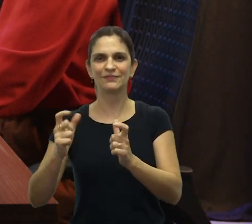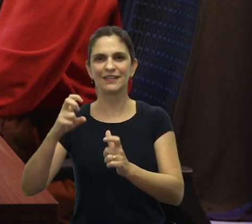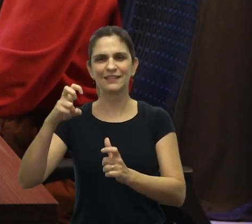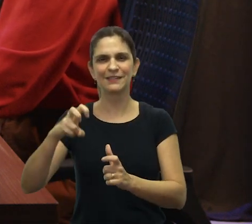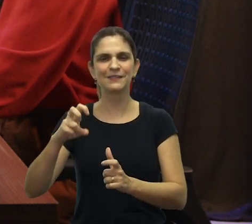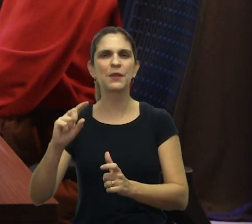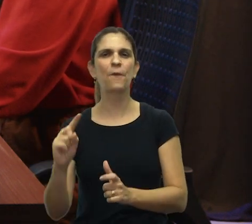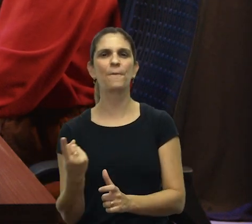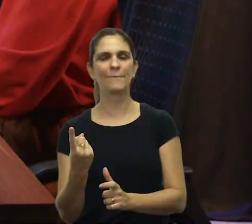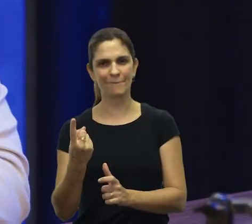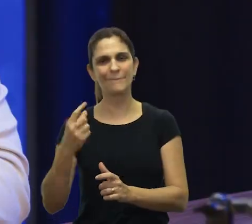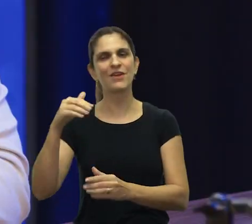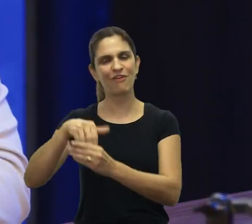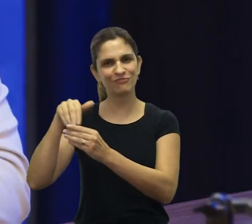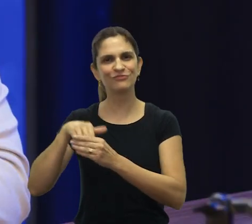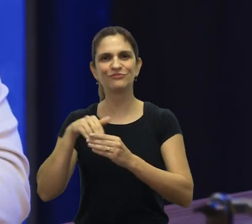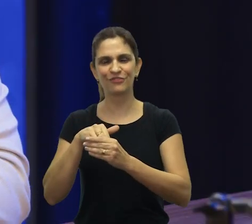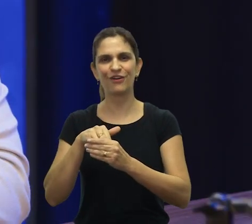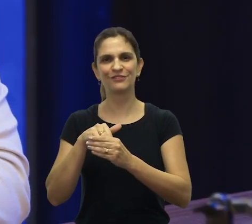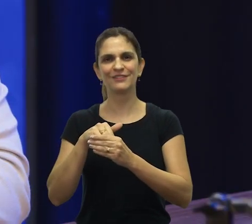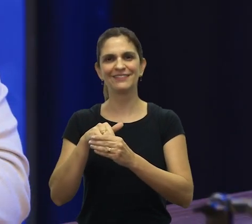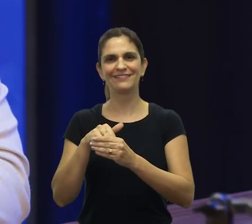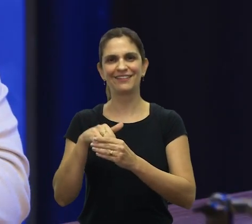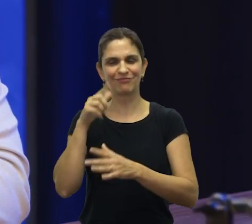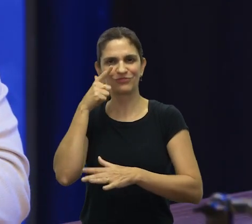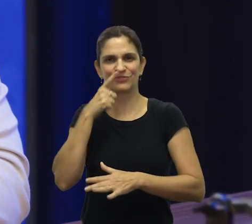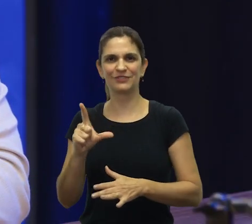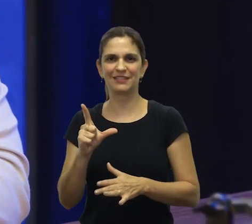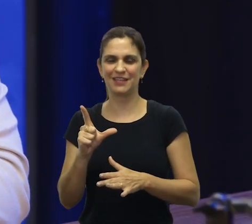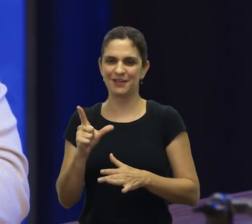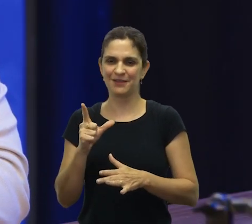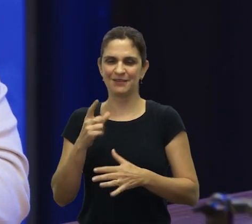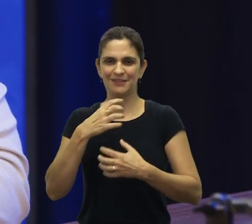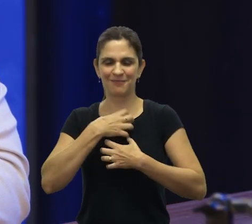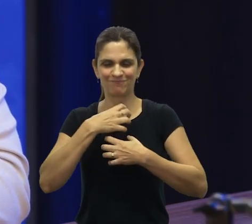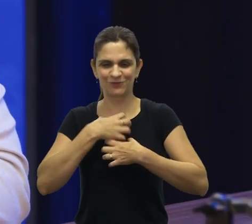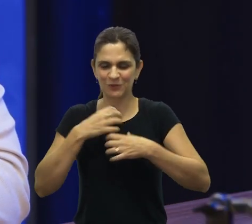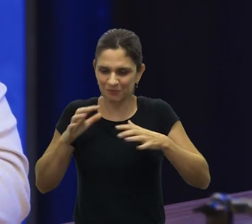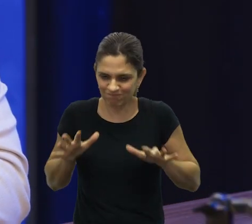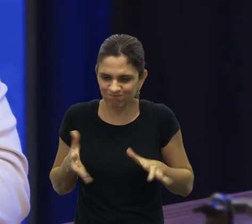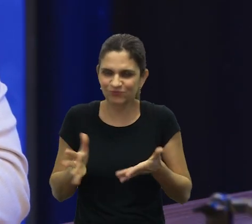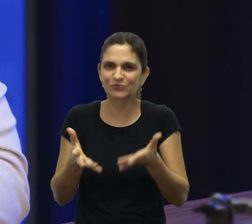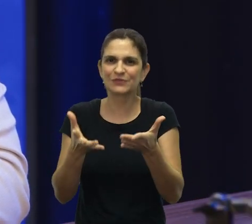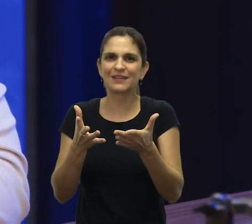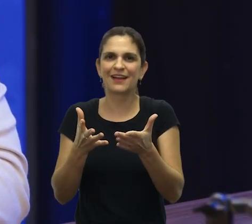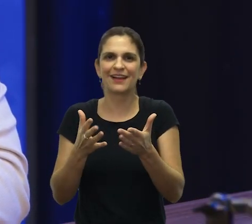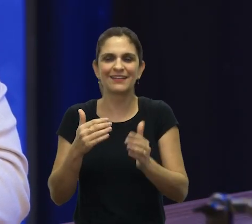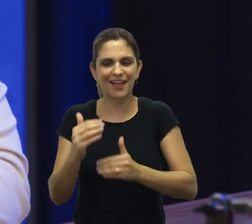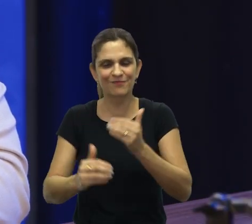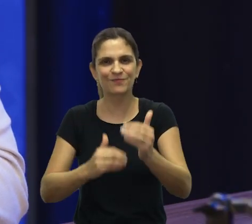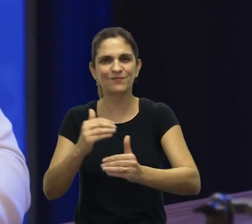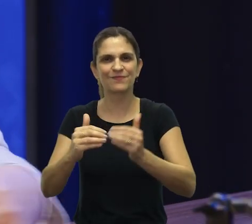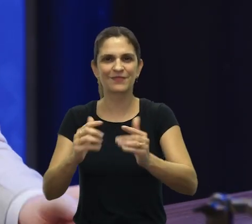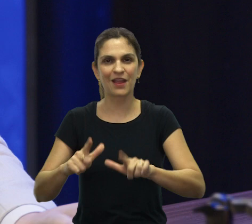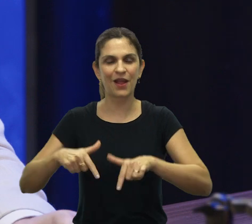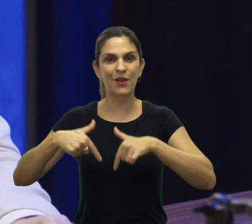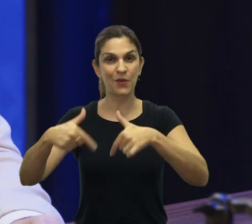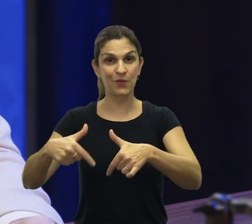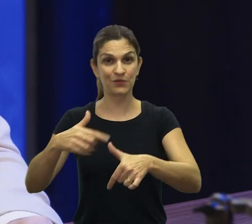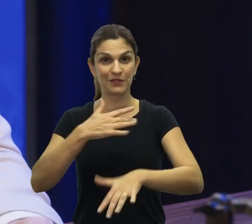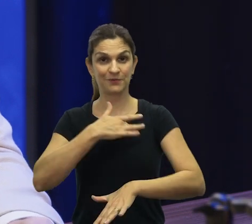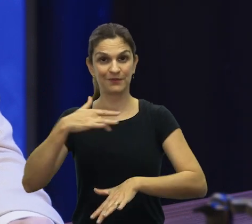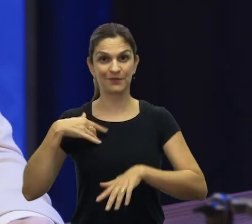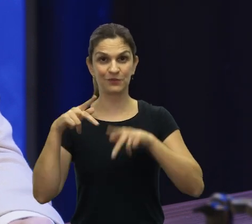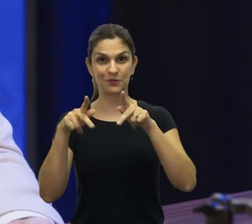foi concretizado. E isso eu acho que nos motiva a continuar essa luta a favor de uma saúde pública